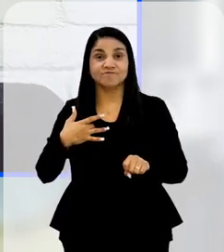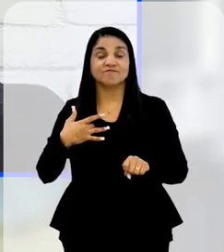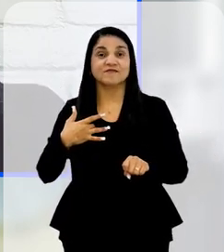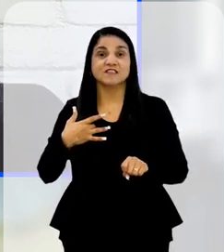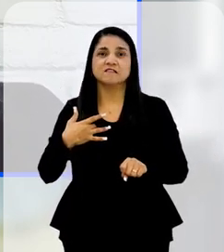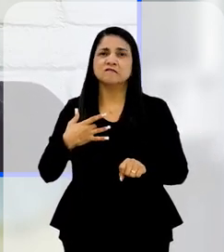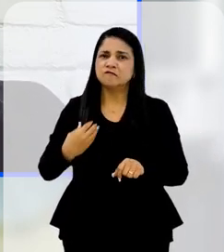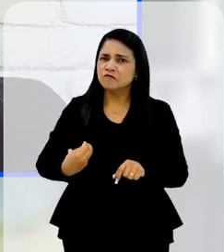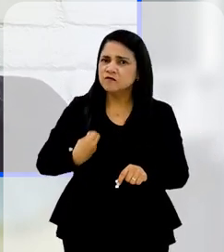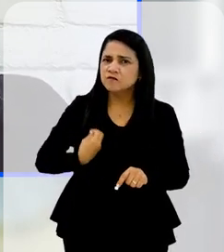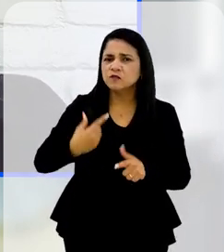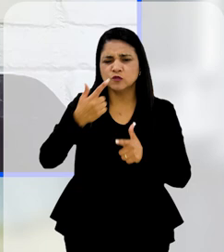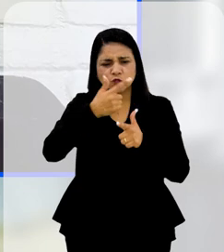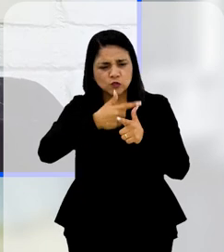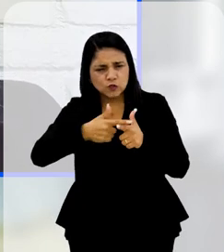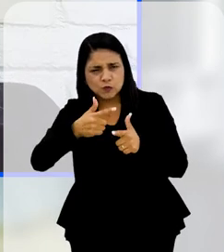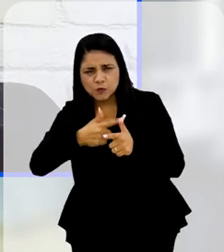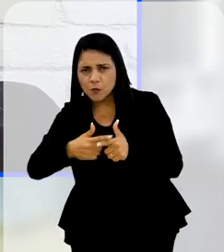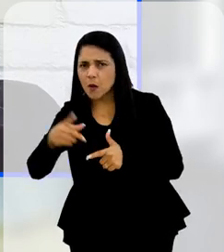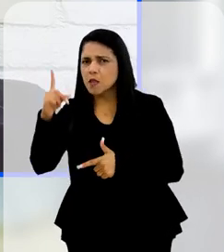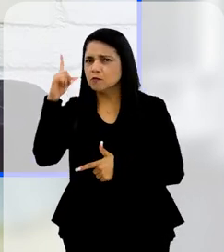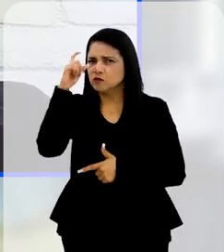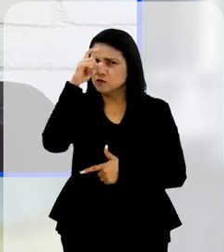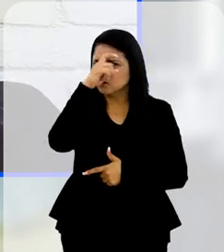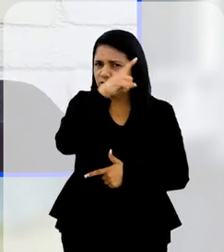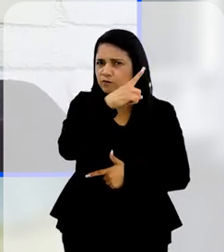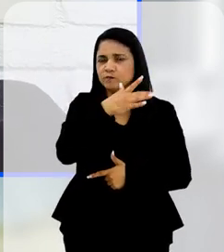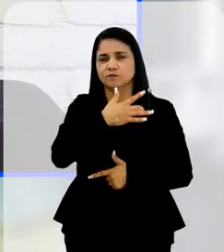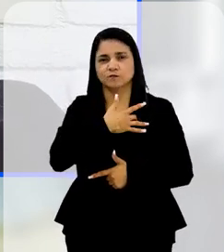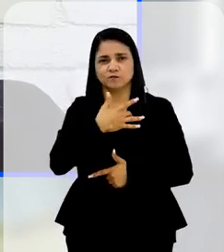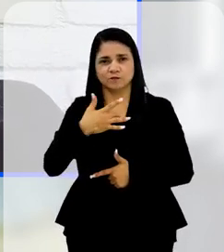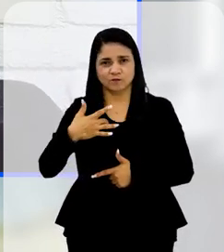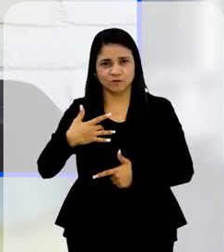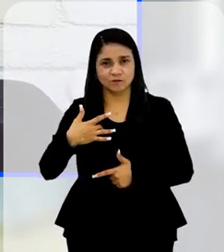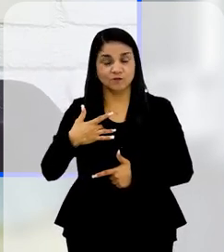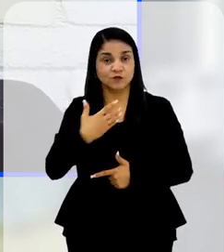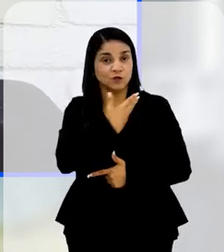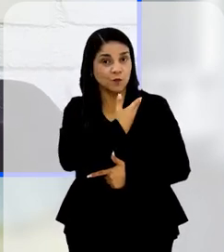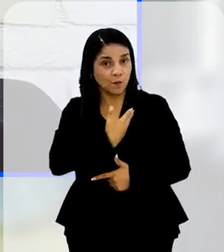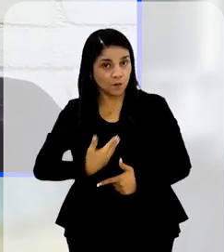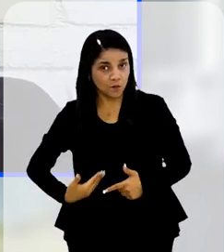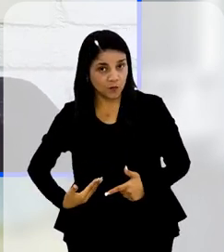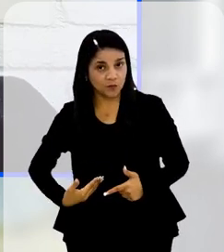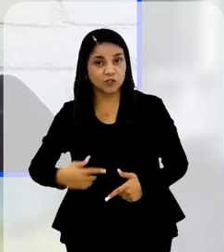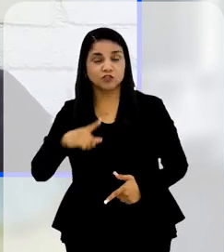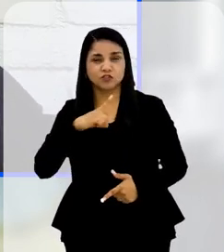dilemas, as grandes dificuldades que a saúde pública tinha no Brasil,